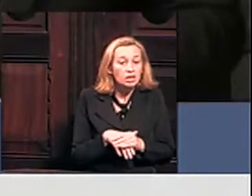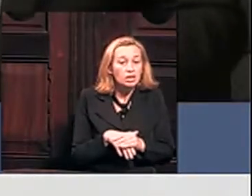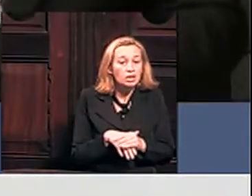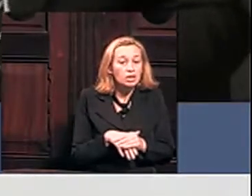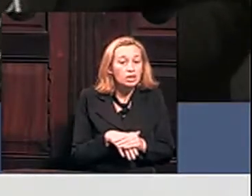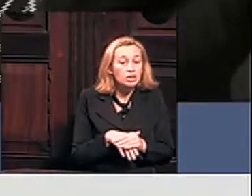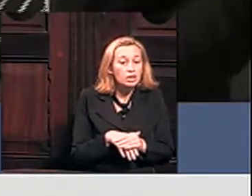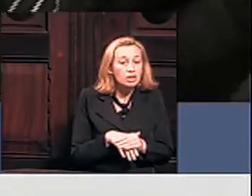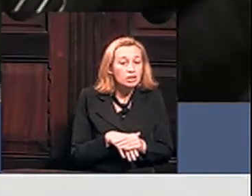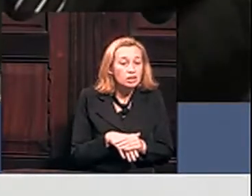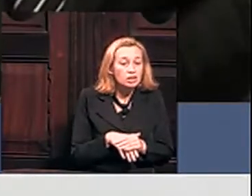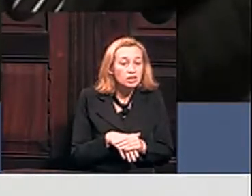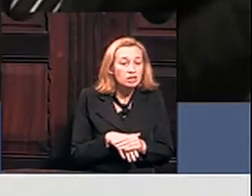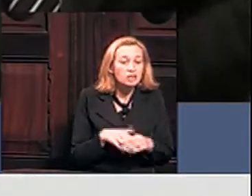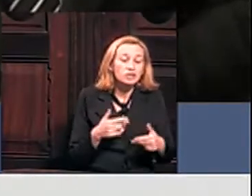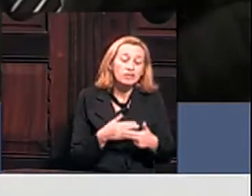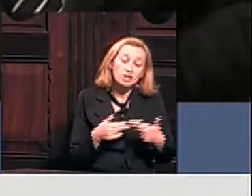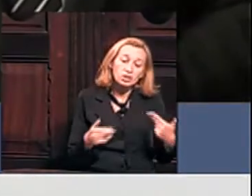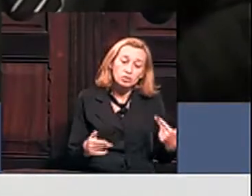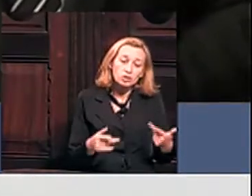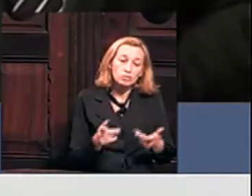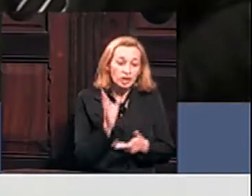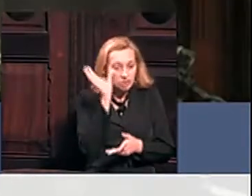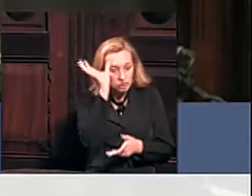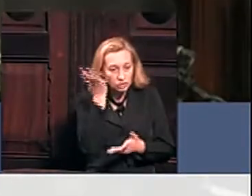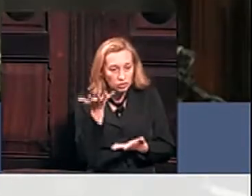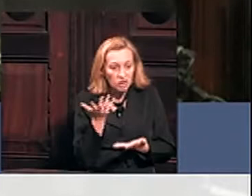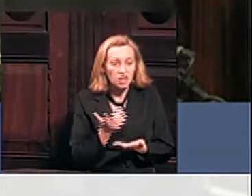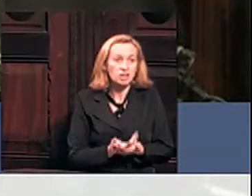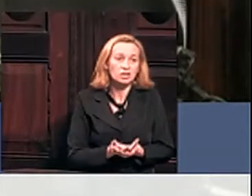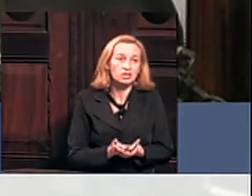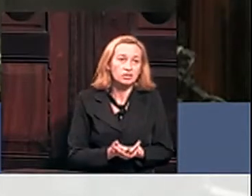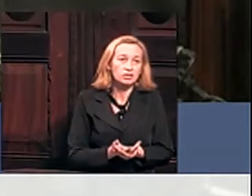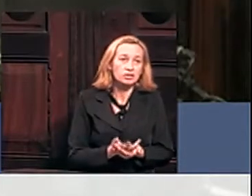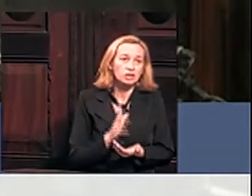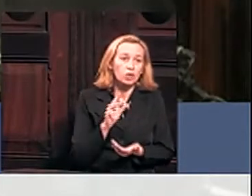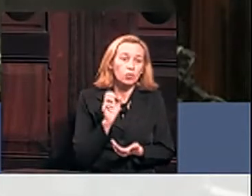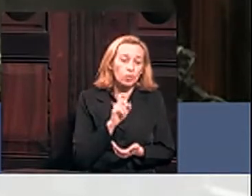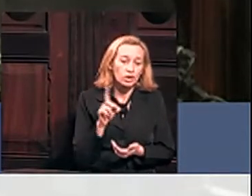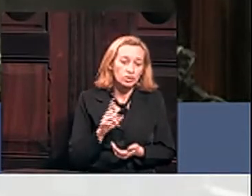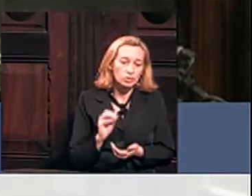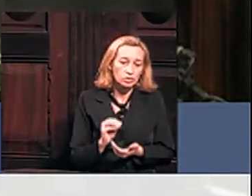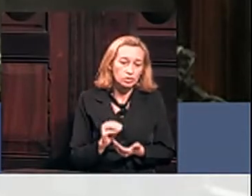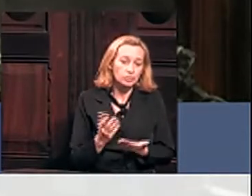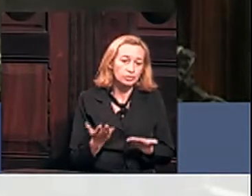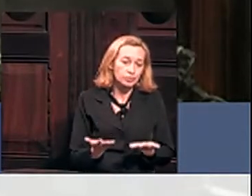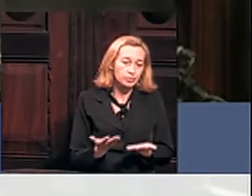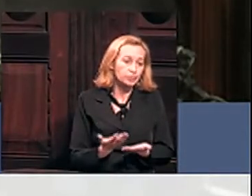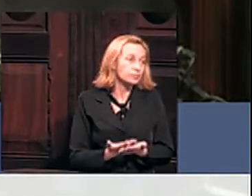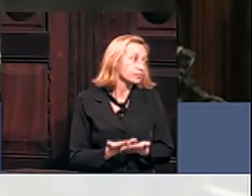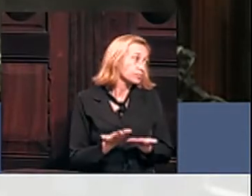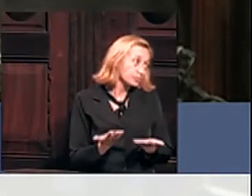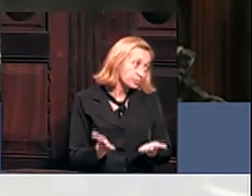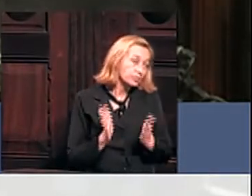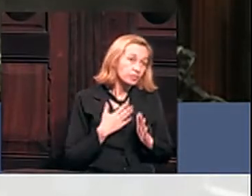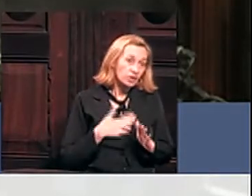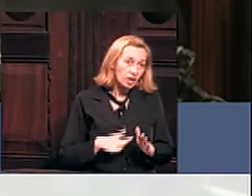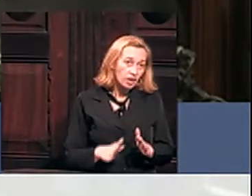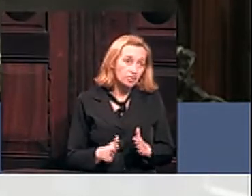votar para o plenário. Várias matérias. Deputado Conte, deixa eu votar o plenário. Eu estou concordando com Vossa Excelência.